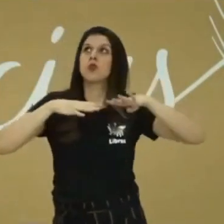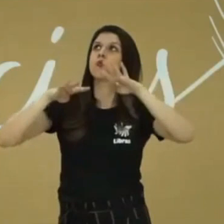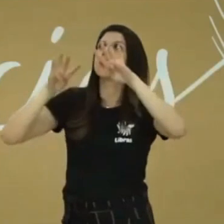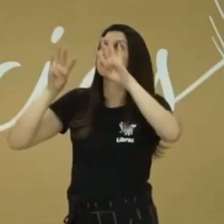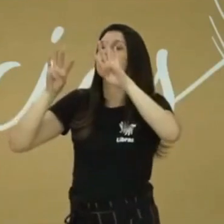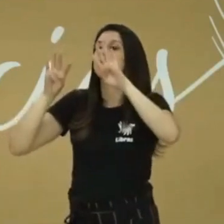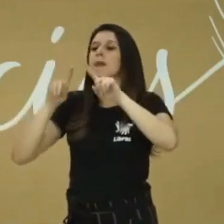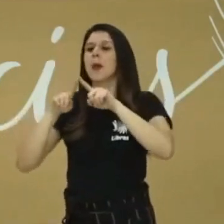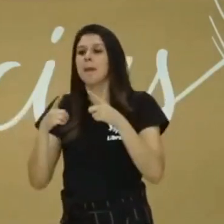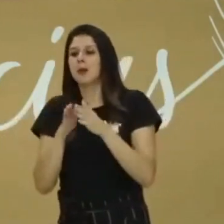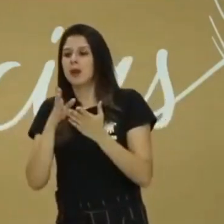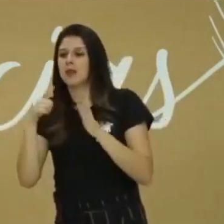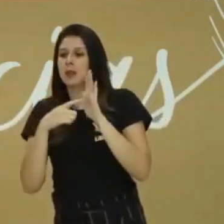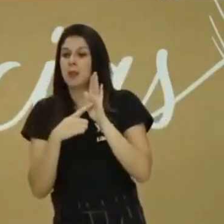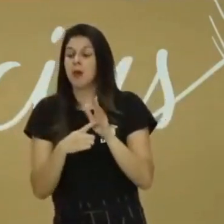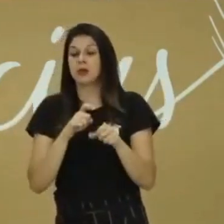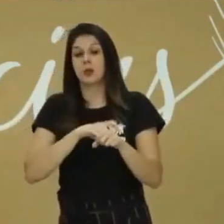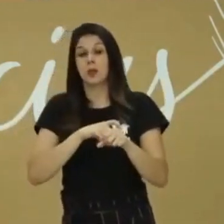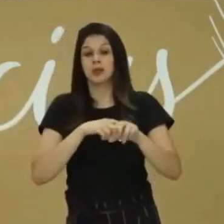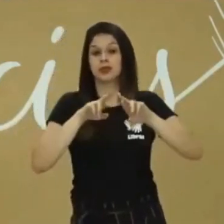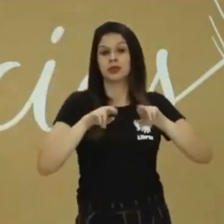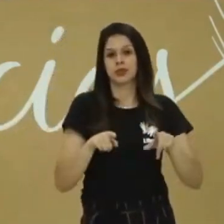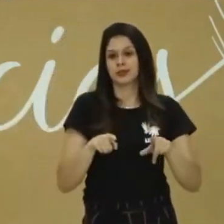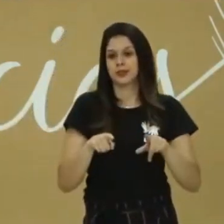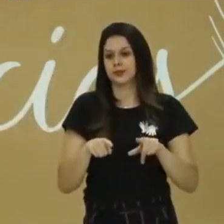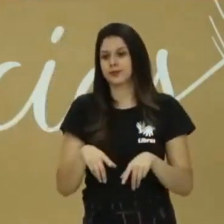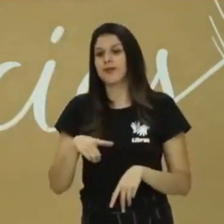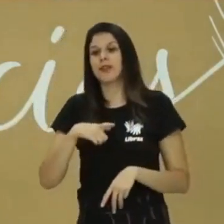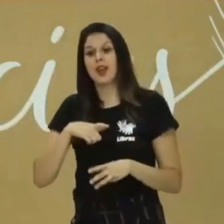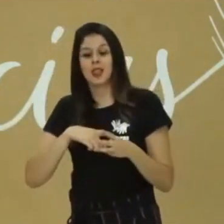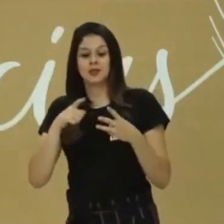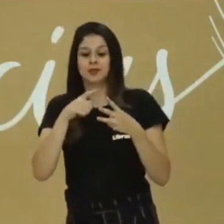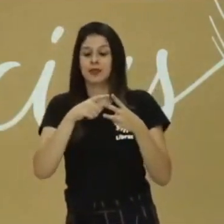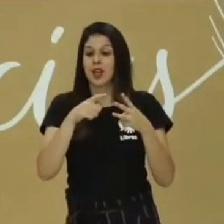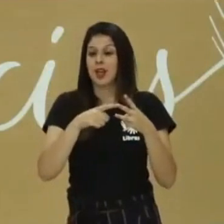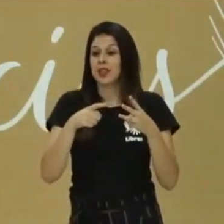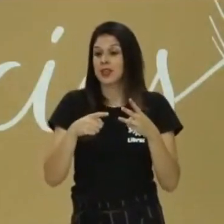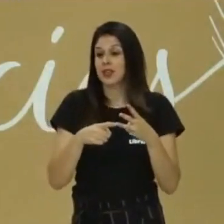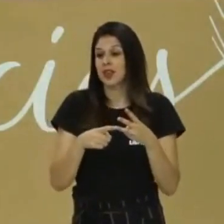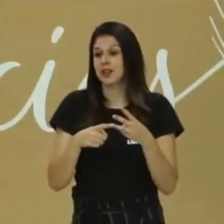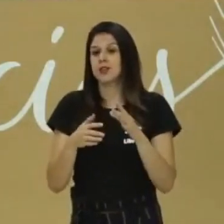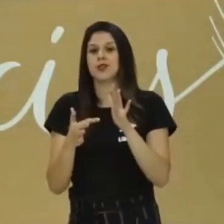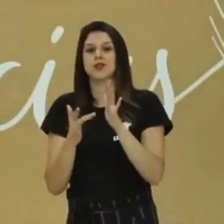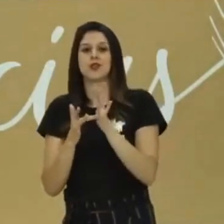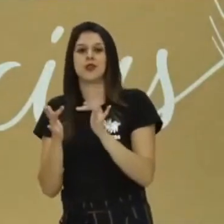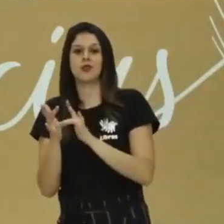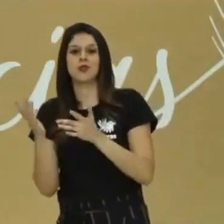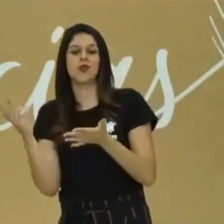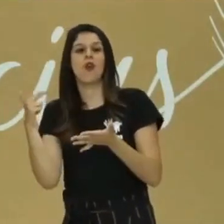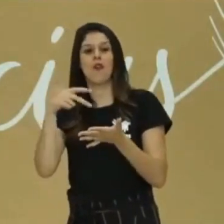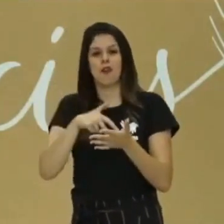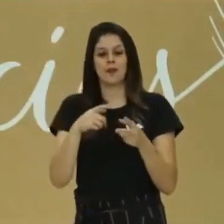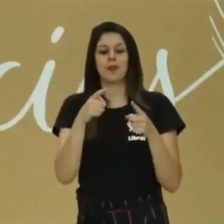distintos a Bíblia ela fala claramente sobre três vezes em que Jesus virá a terra